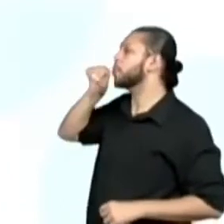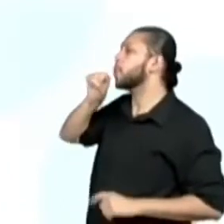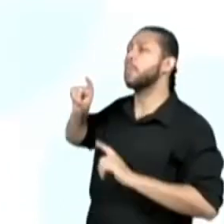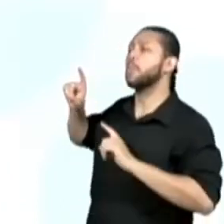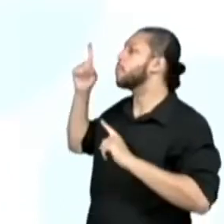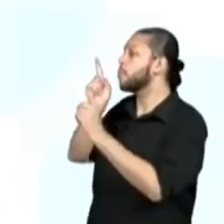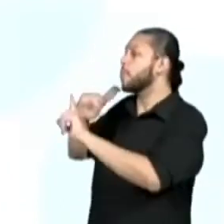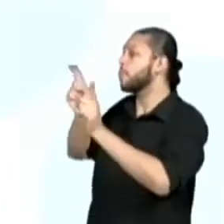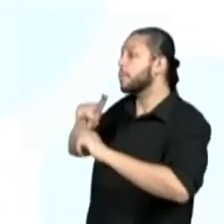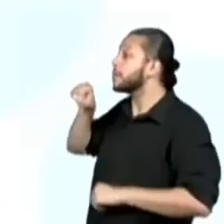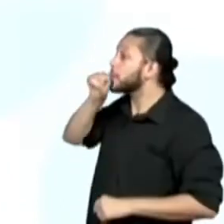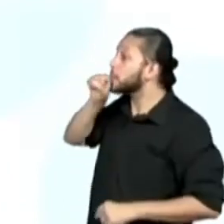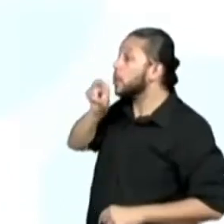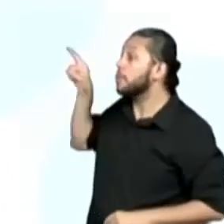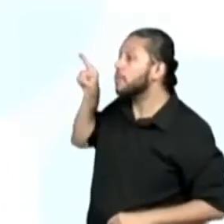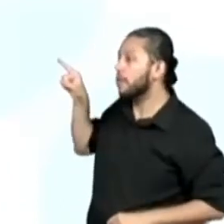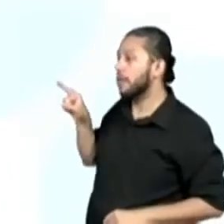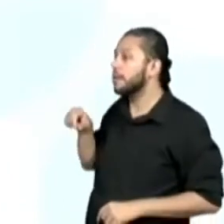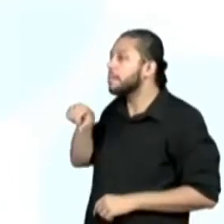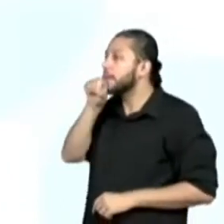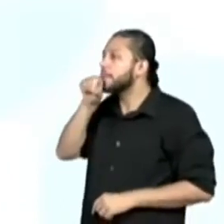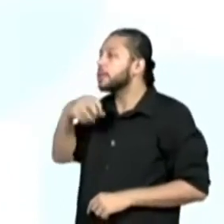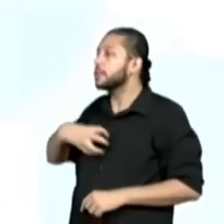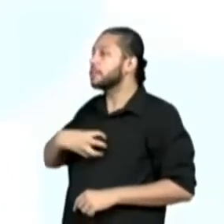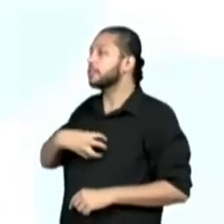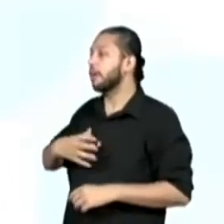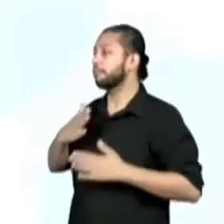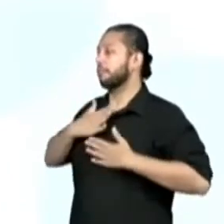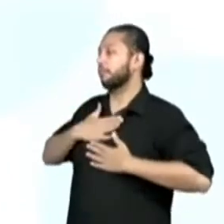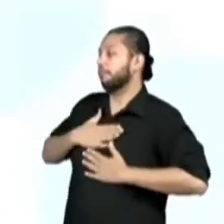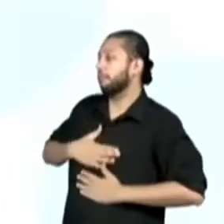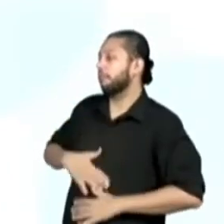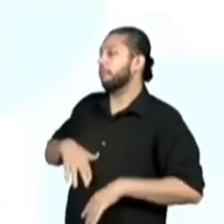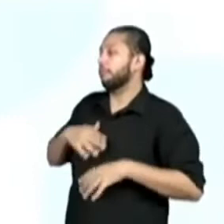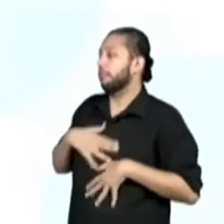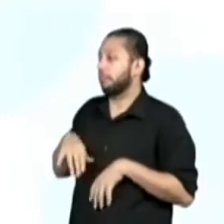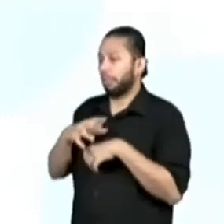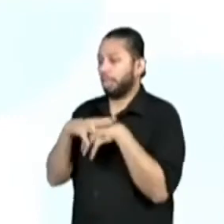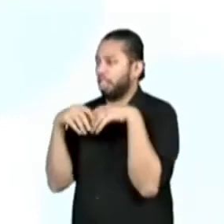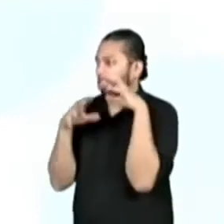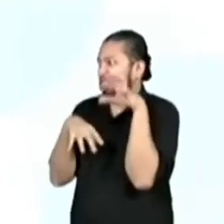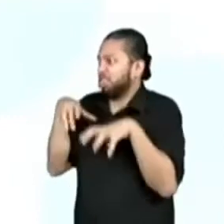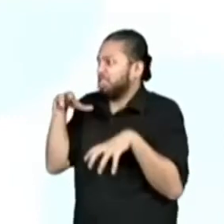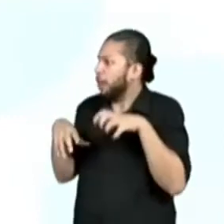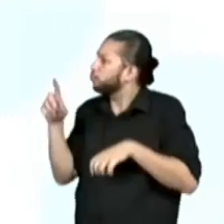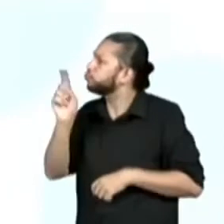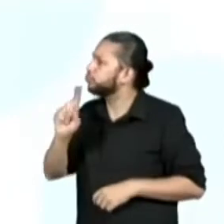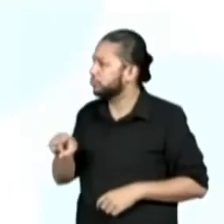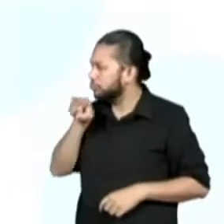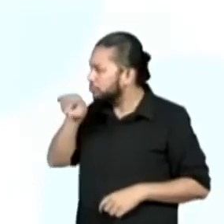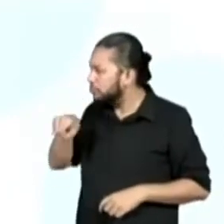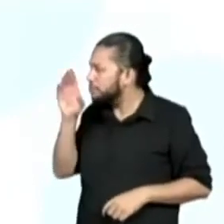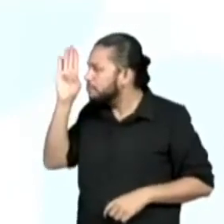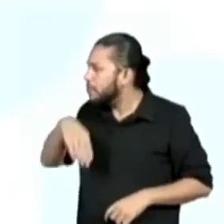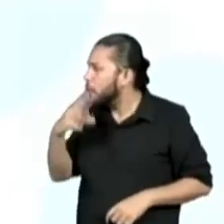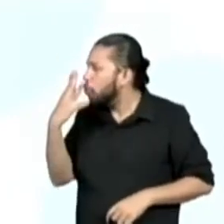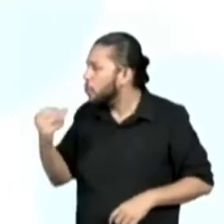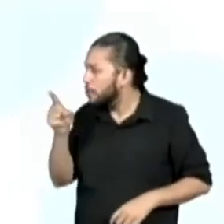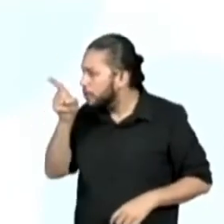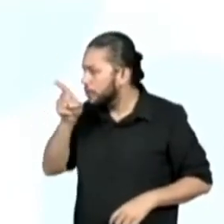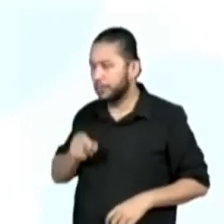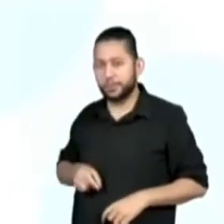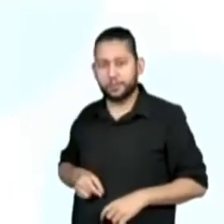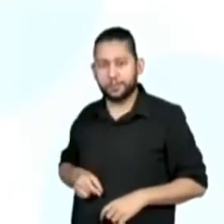mamãe. A mamãe tem uma vozinha suave. A tua é rouca. Tu és o lobo. Então